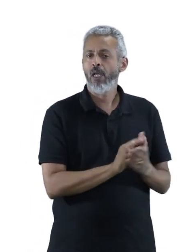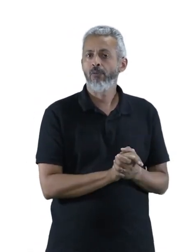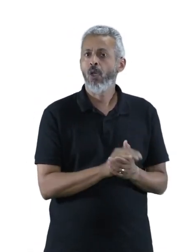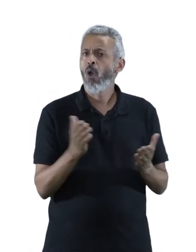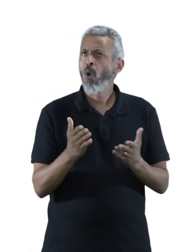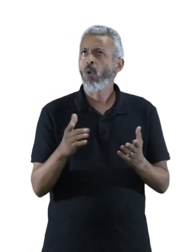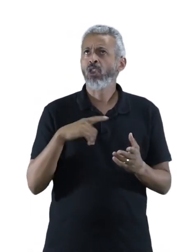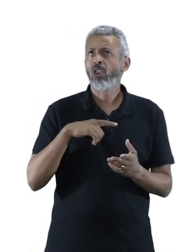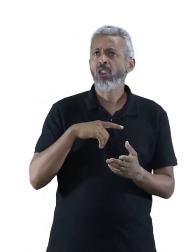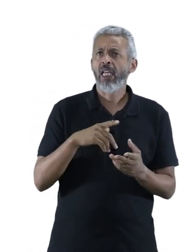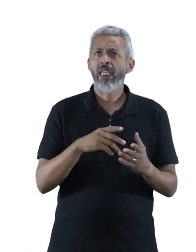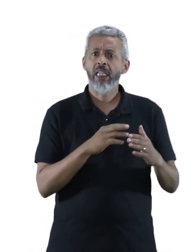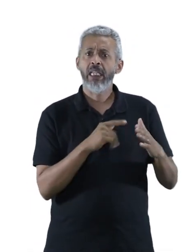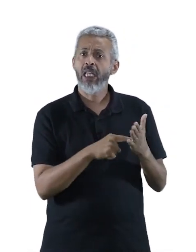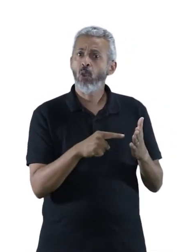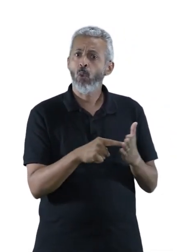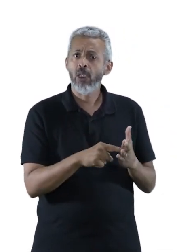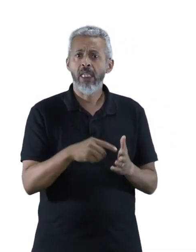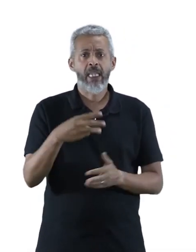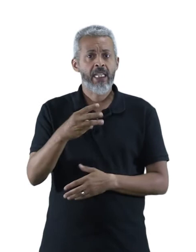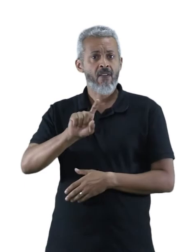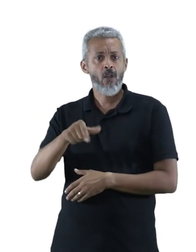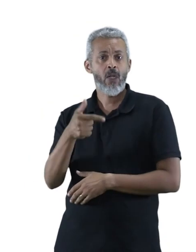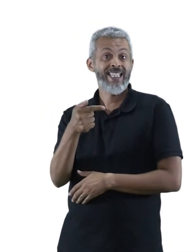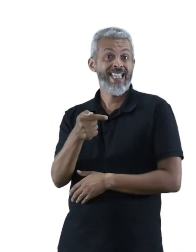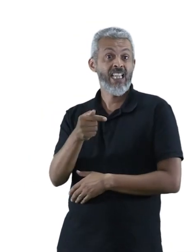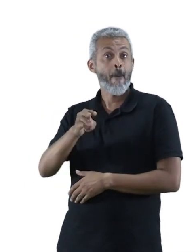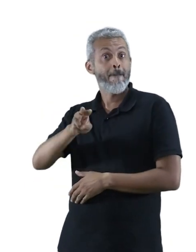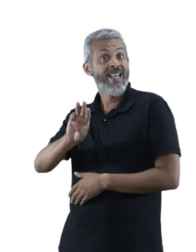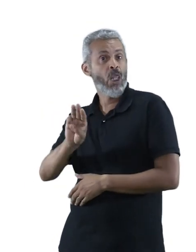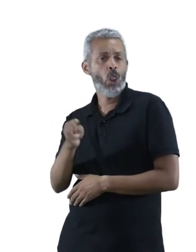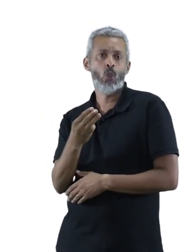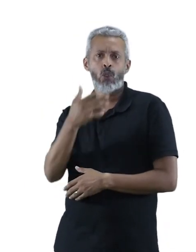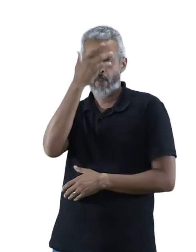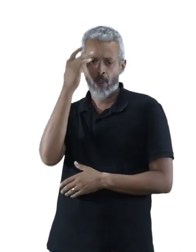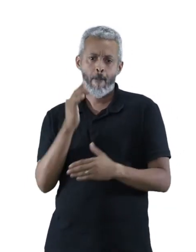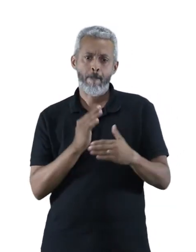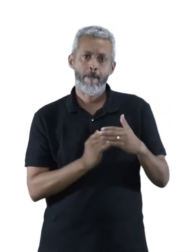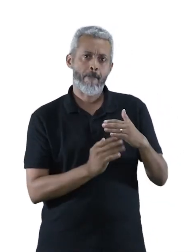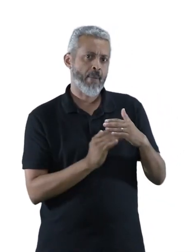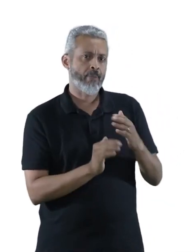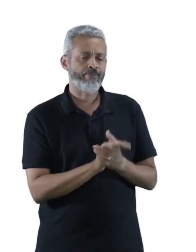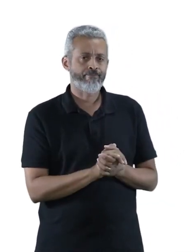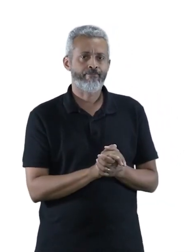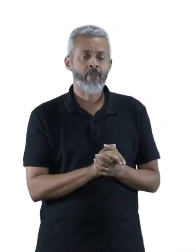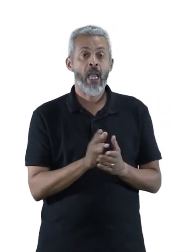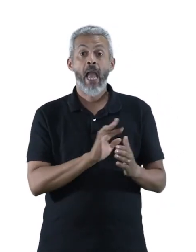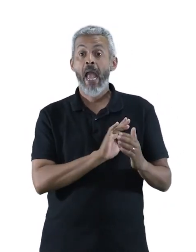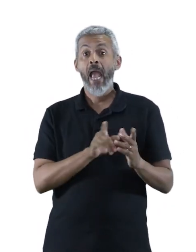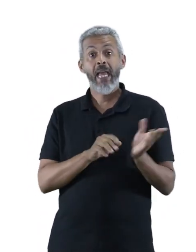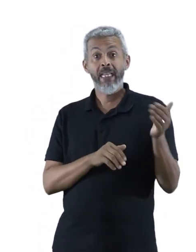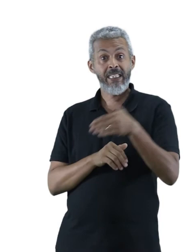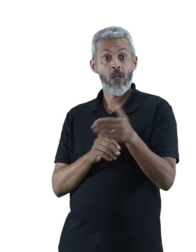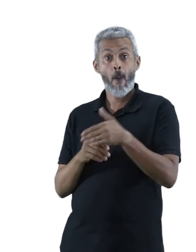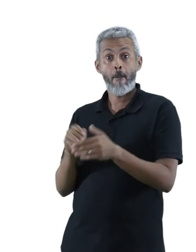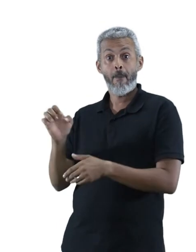na Turquia, eu tenho aproximadamente 3,7 milhões de refugiados. Esses todos viriam para a Europa, mas foram